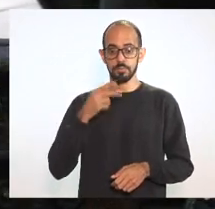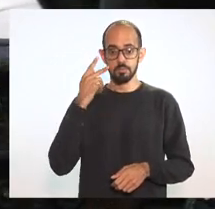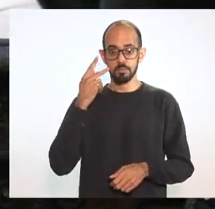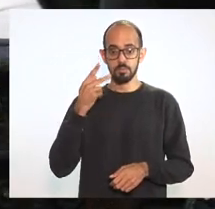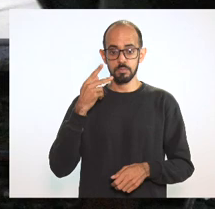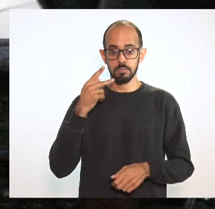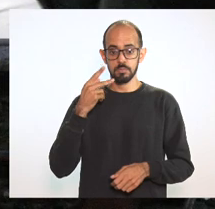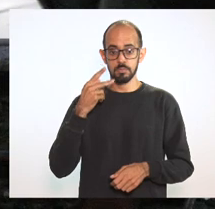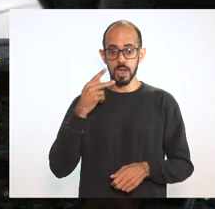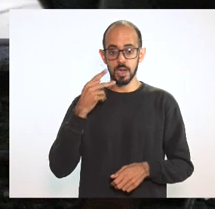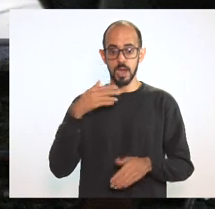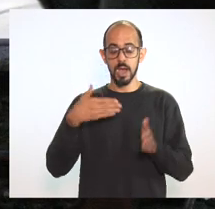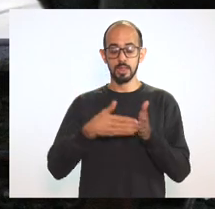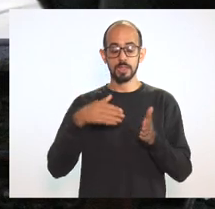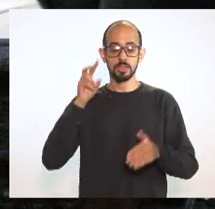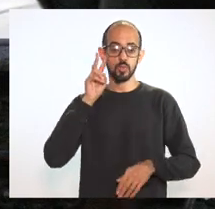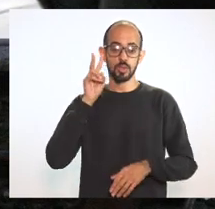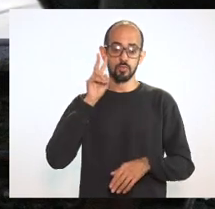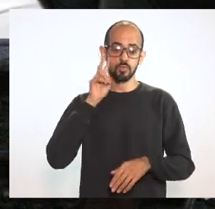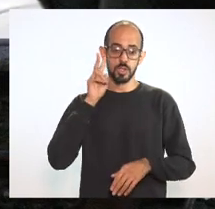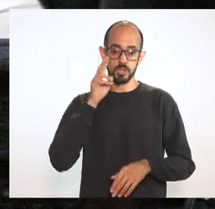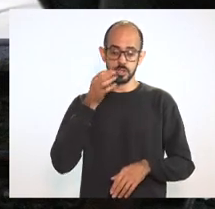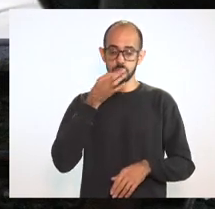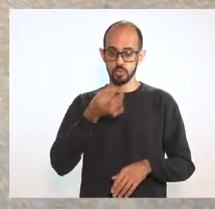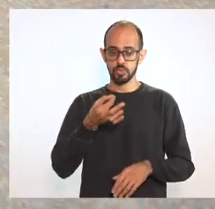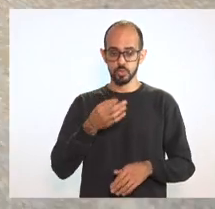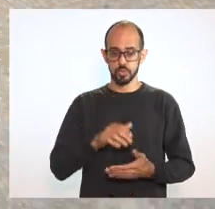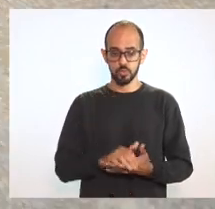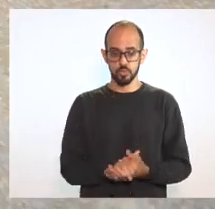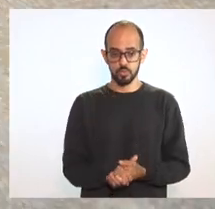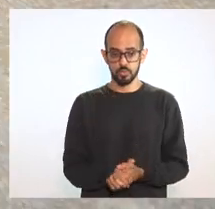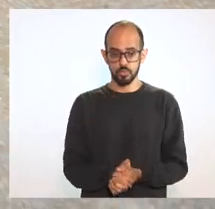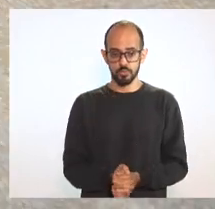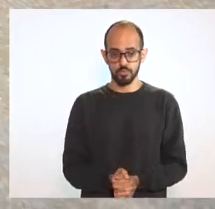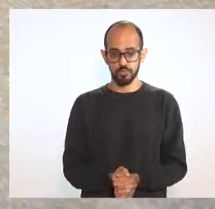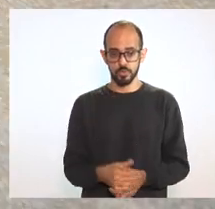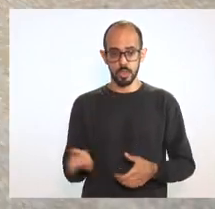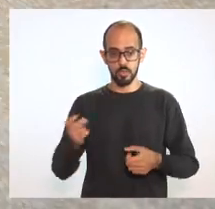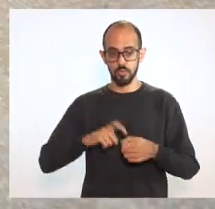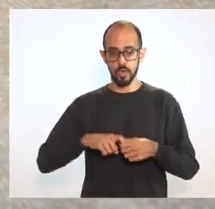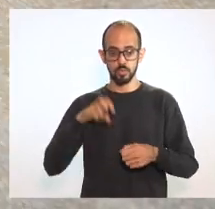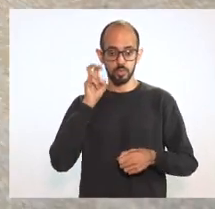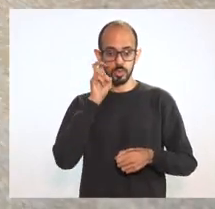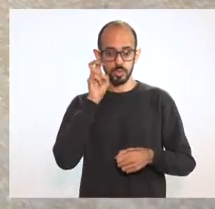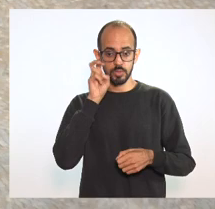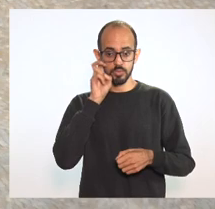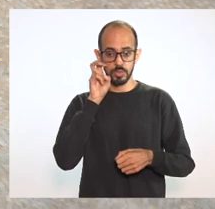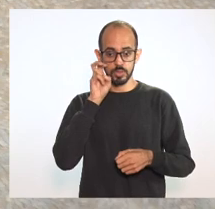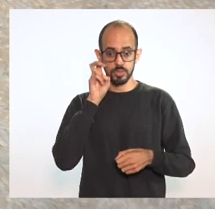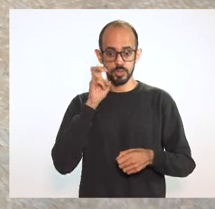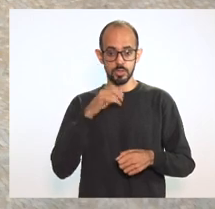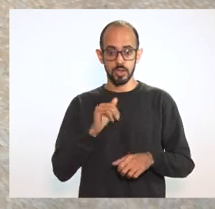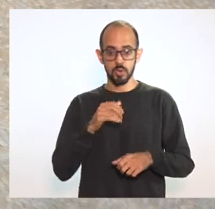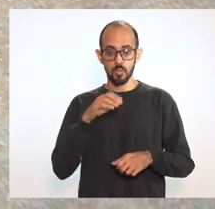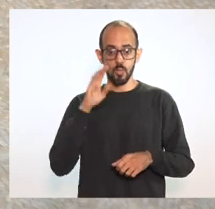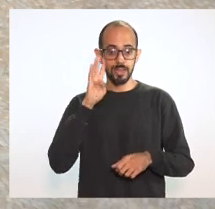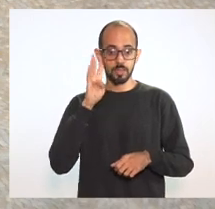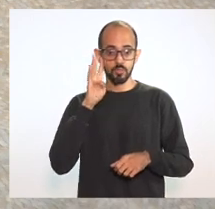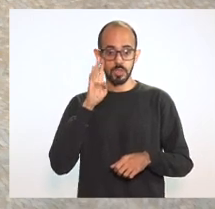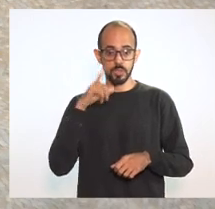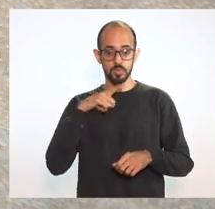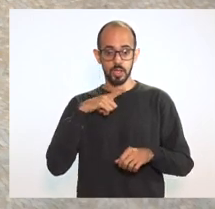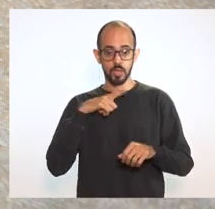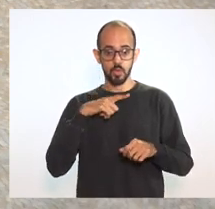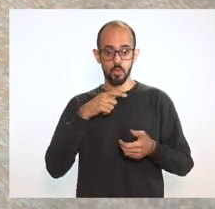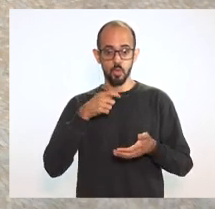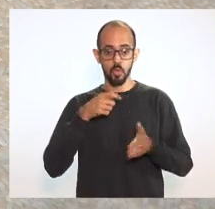a próxima segunda-feira, que aí eu retorno com ele na quinta, tá bom, quarta-feira eu tenho reunião às 11 horas, senhor presidente da CCJ. Okay. Eu tenho um compromisso aqui